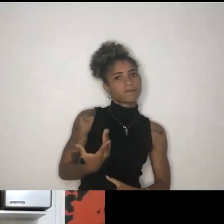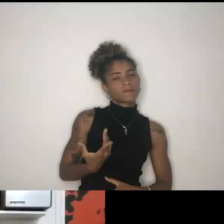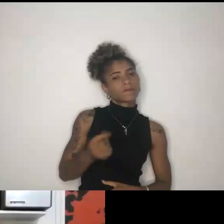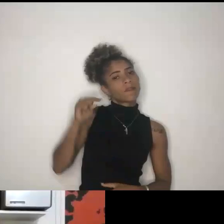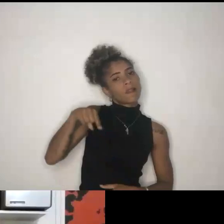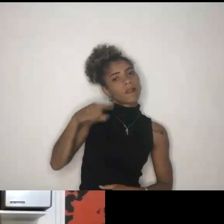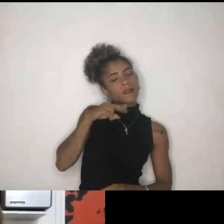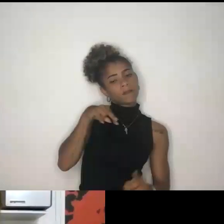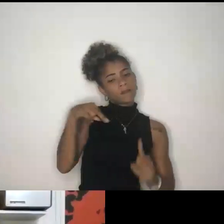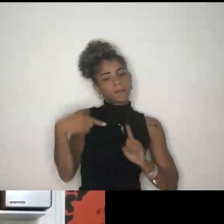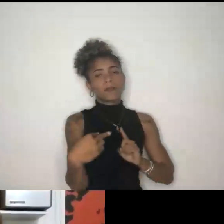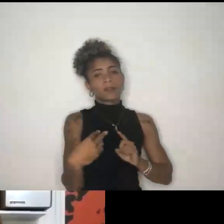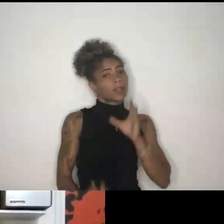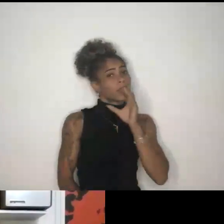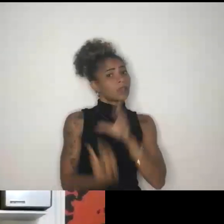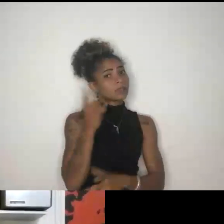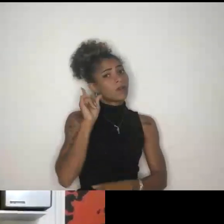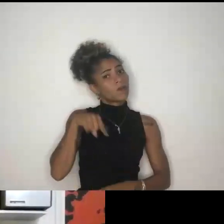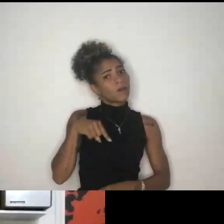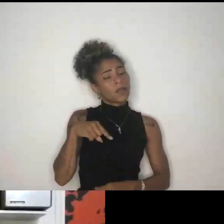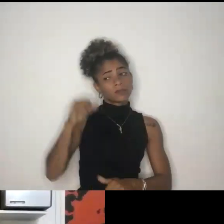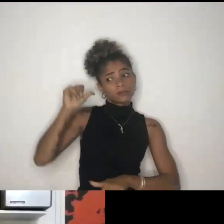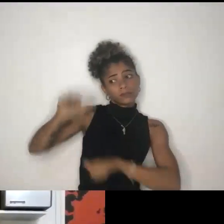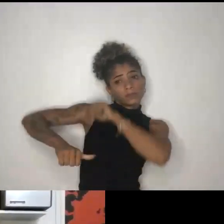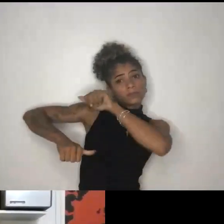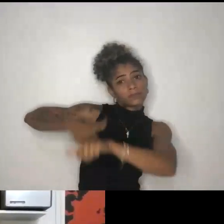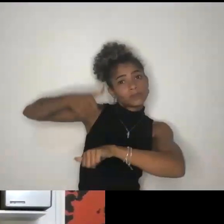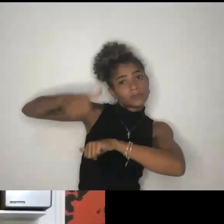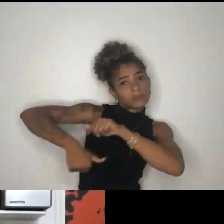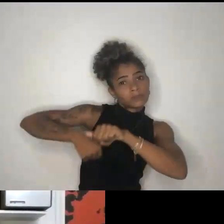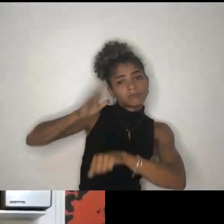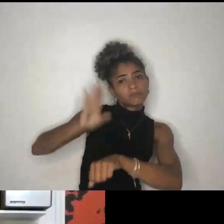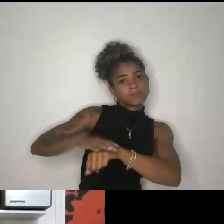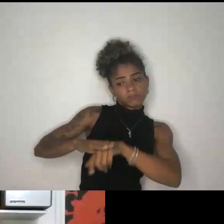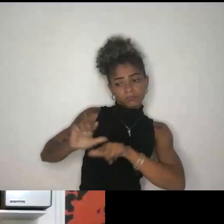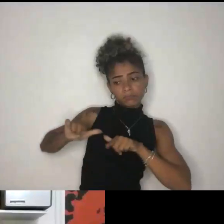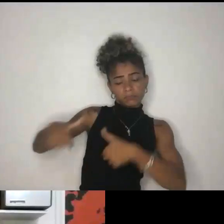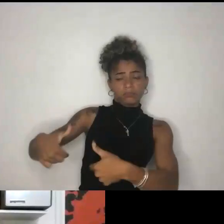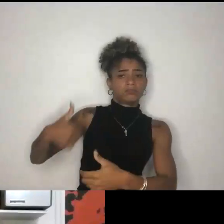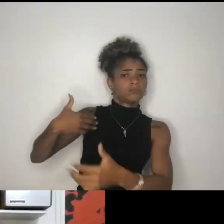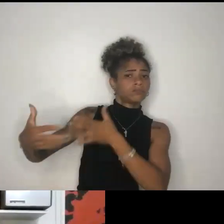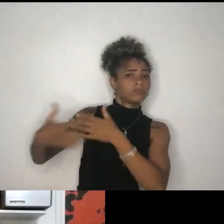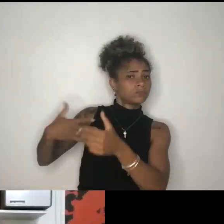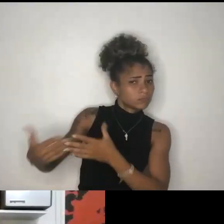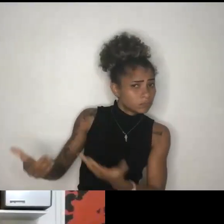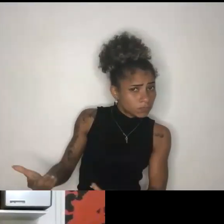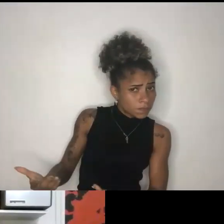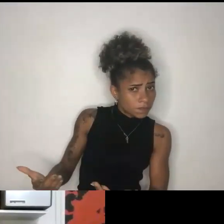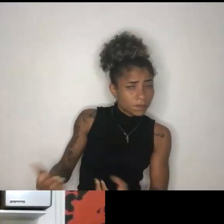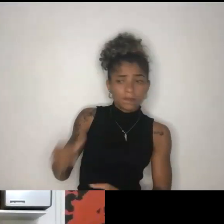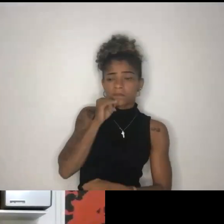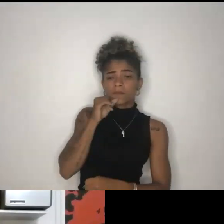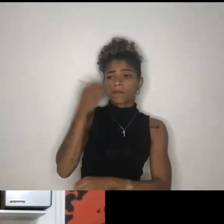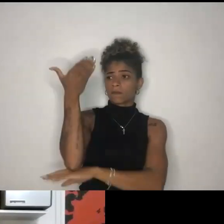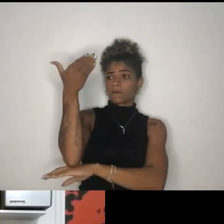de vista da criação ele não pode modificar um pouco esse Ofício seja lá qual for ele assim um marceneiro que é